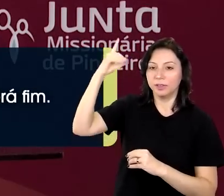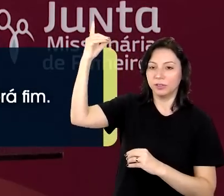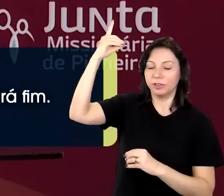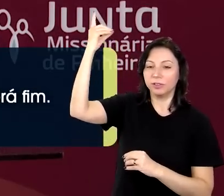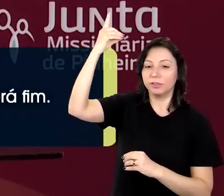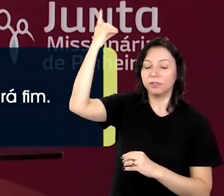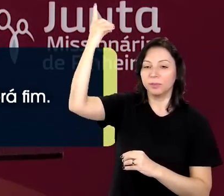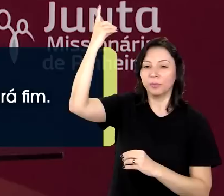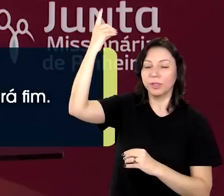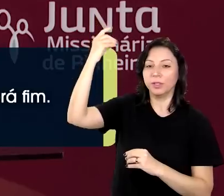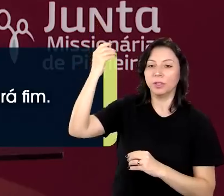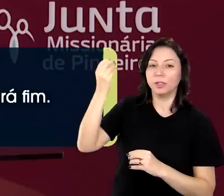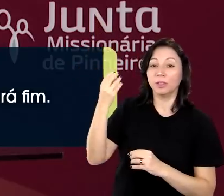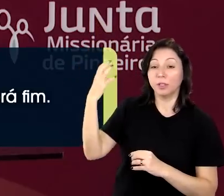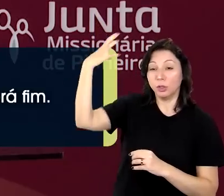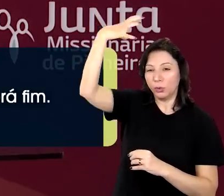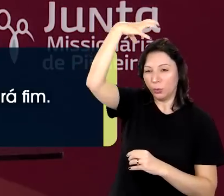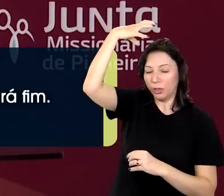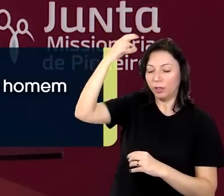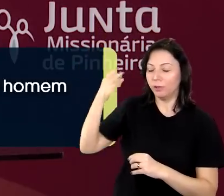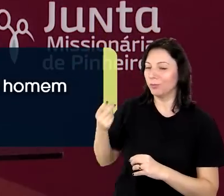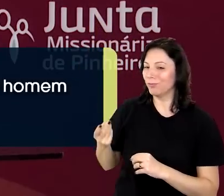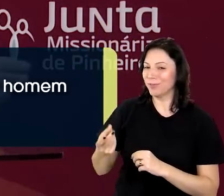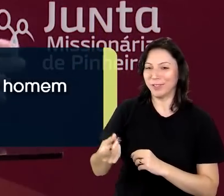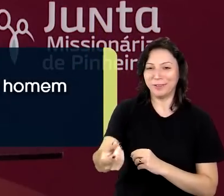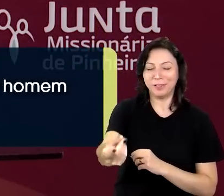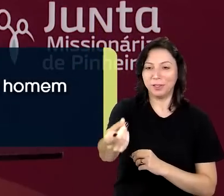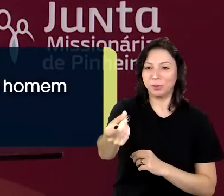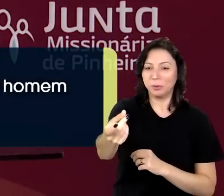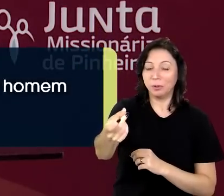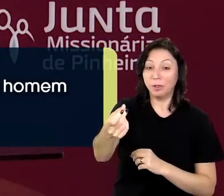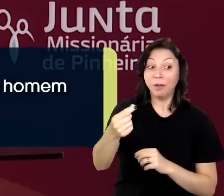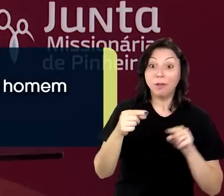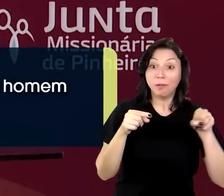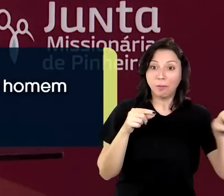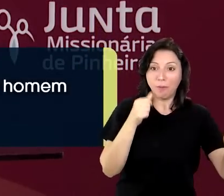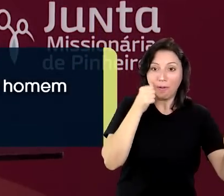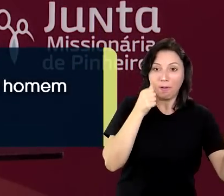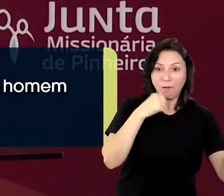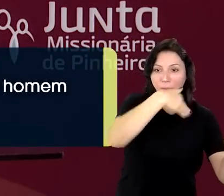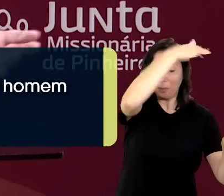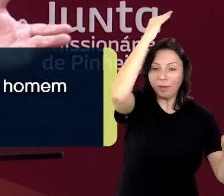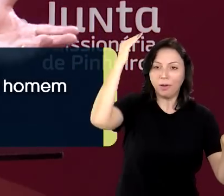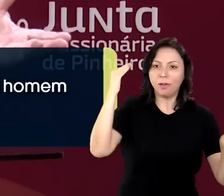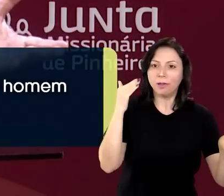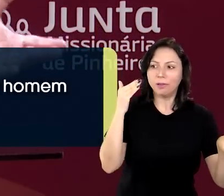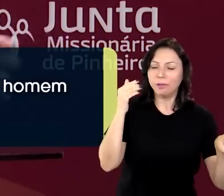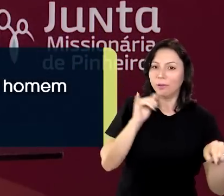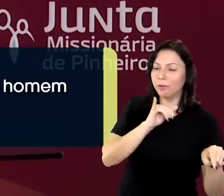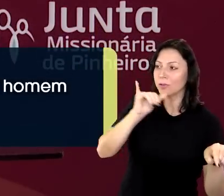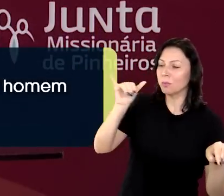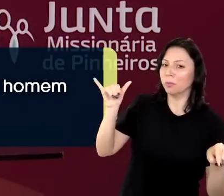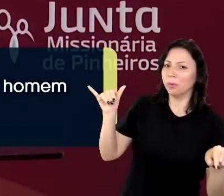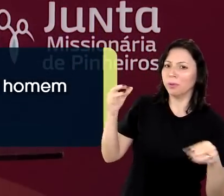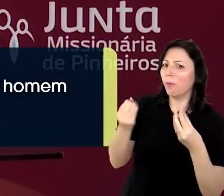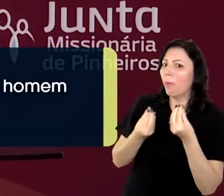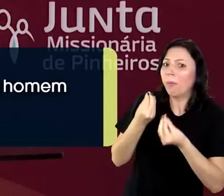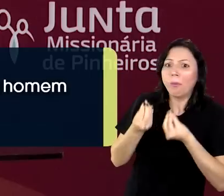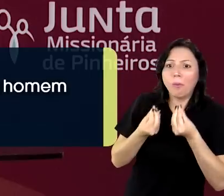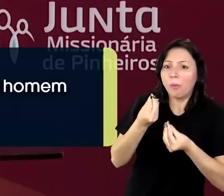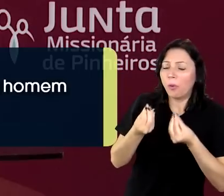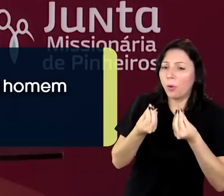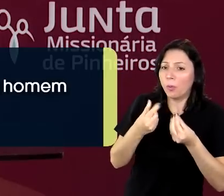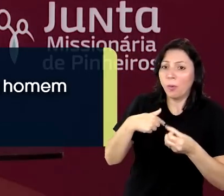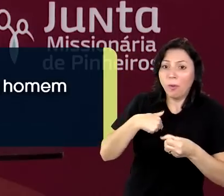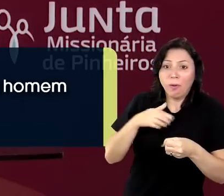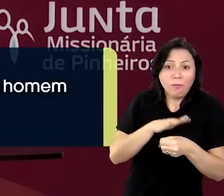seu reinado não terá fim. Então disse Maria ao anjo: como será isto, pois não tenho relação